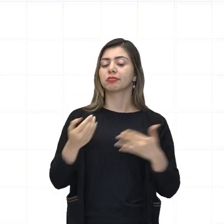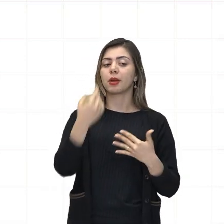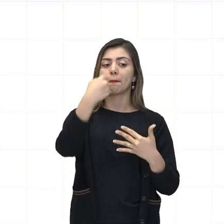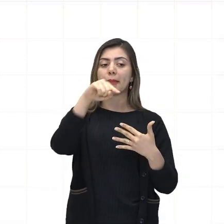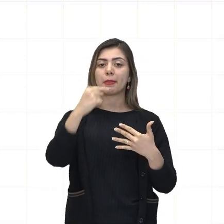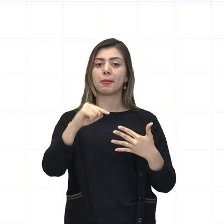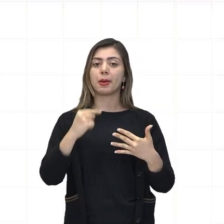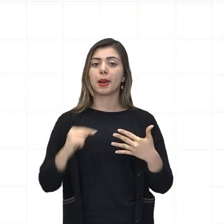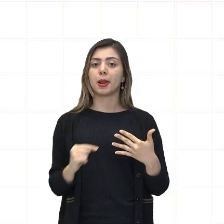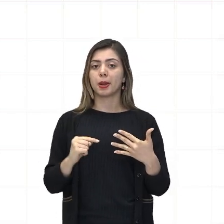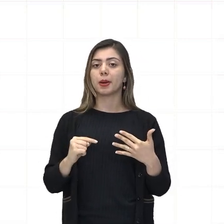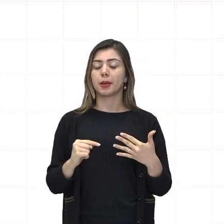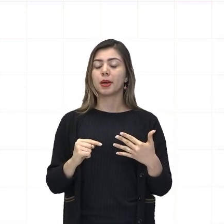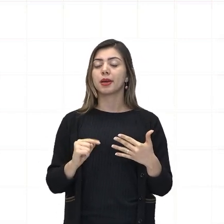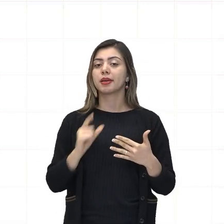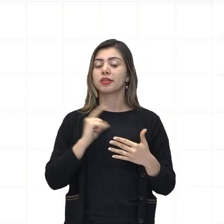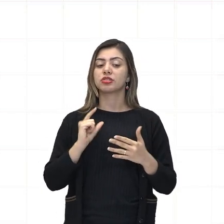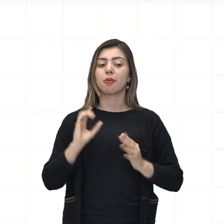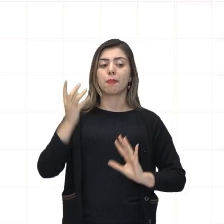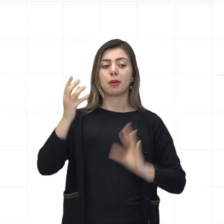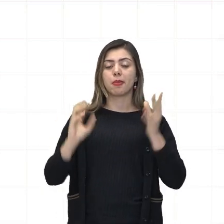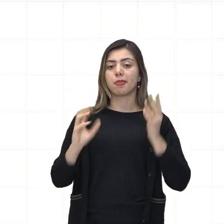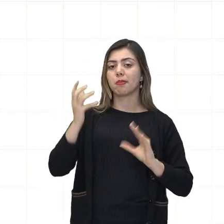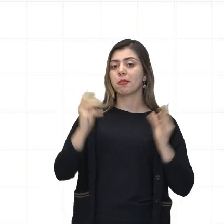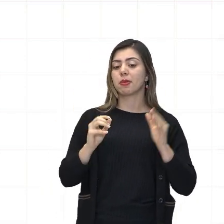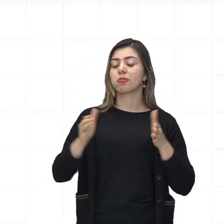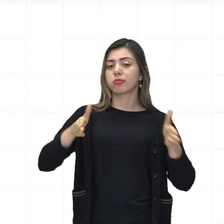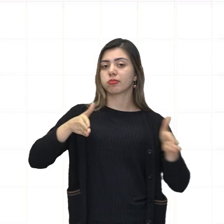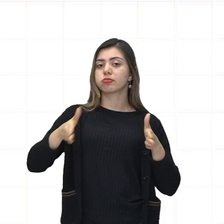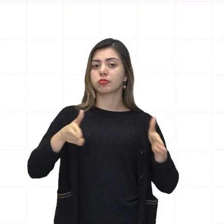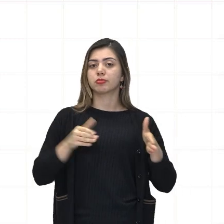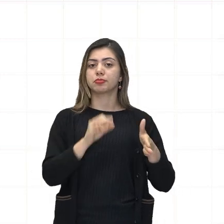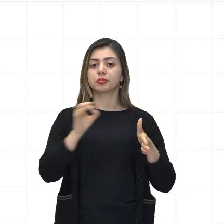os panoramas que estavam ali, basicamente,